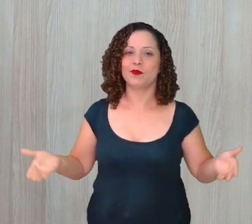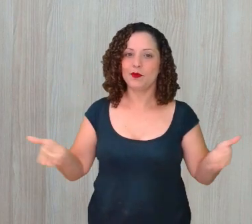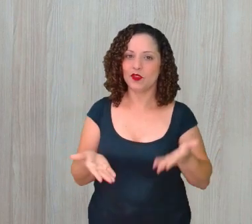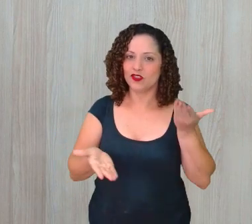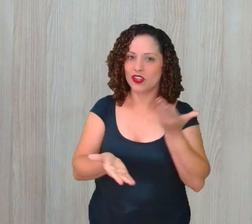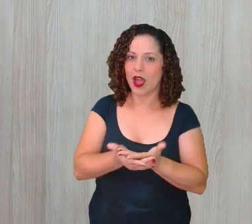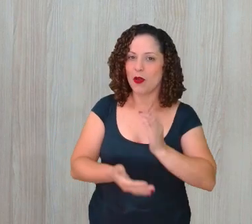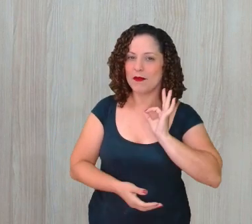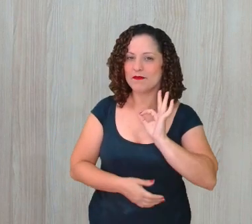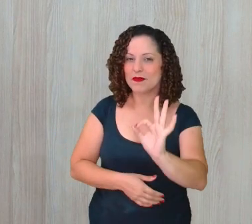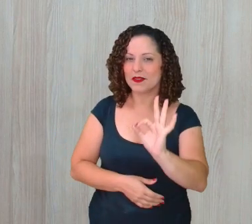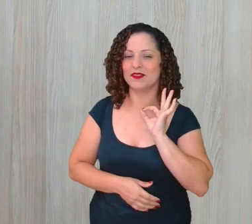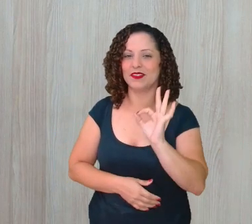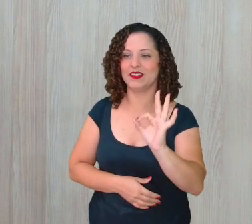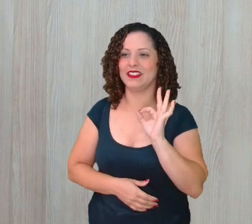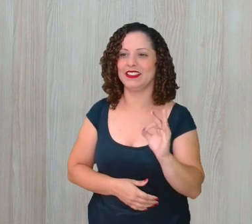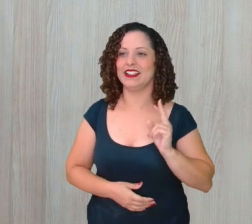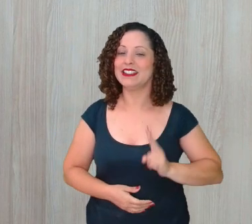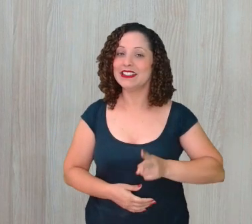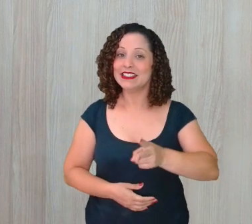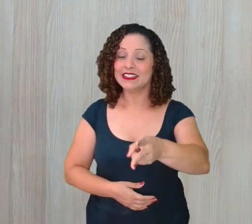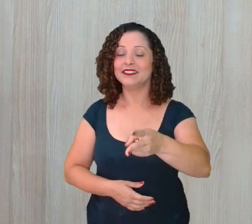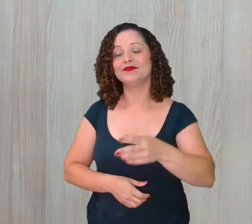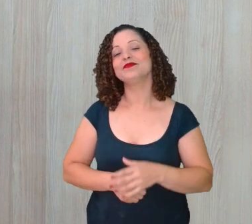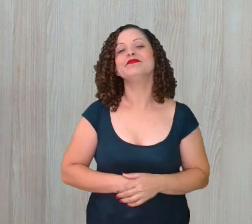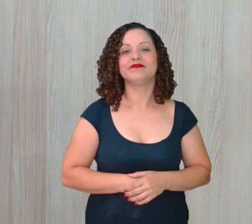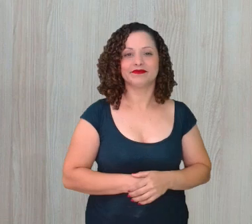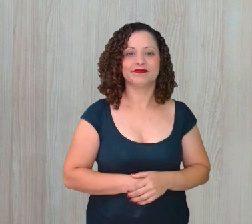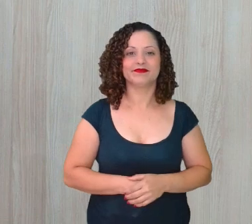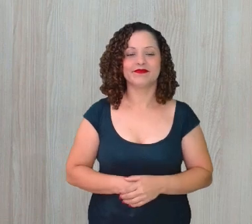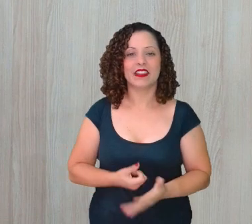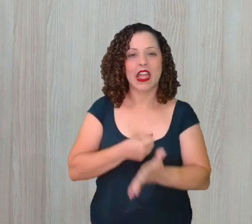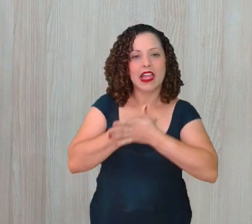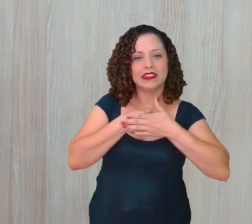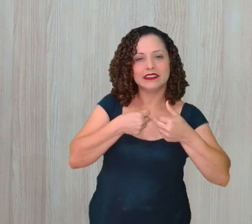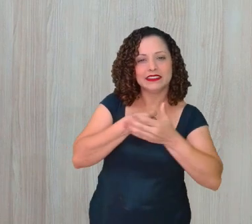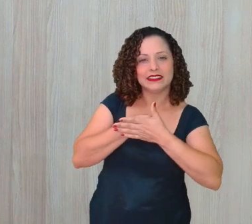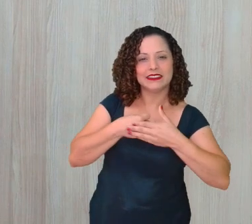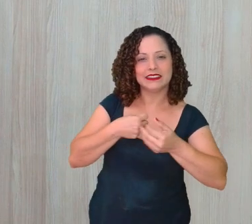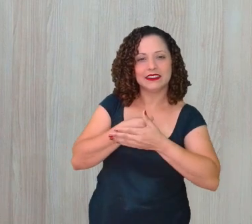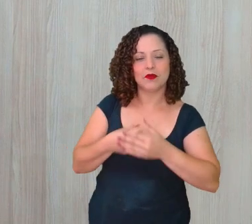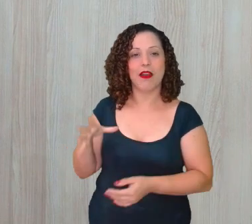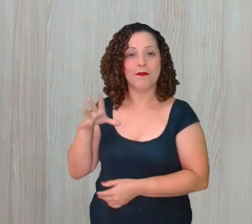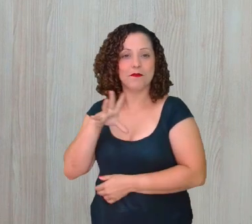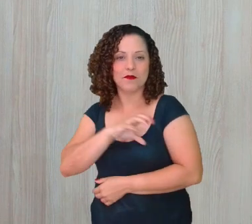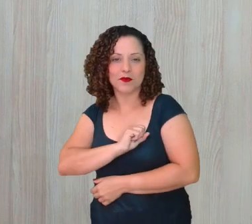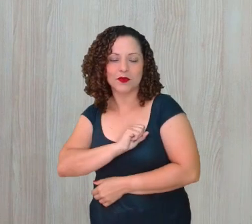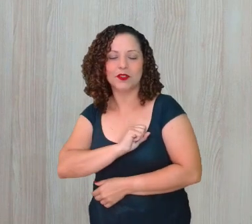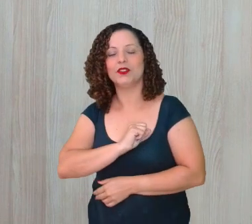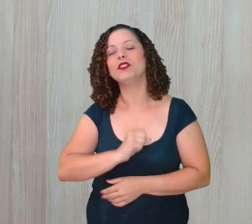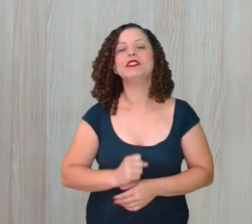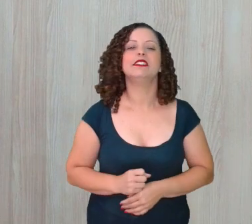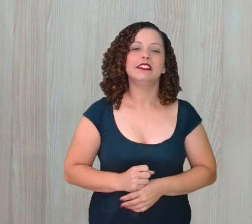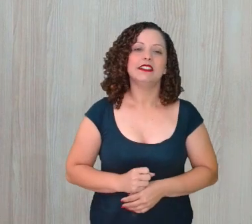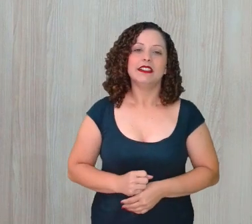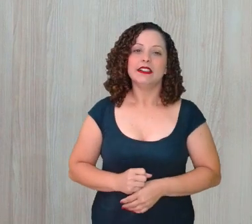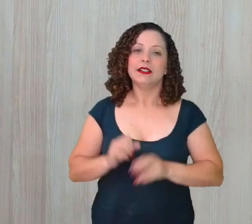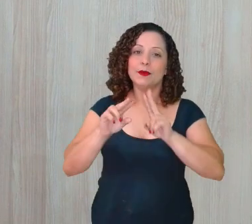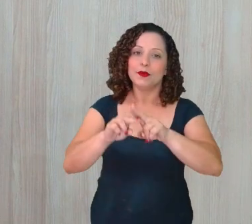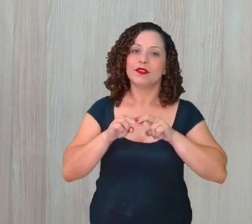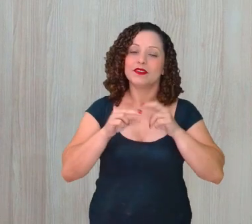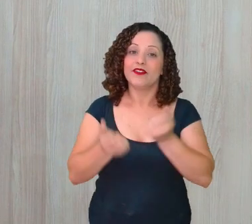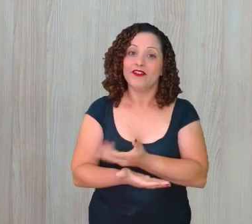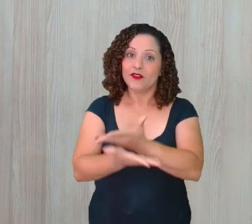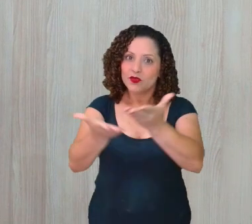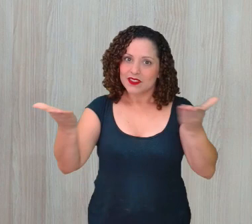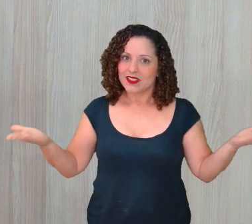Para variar, a aula é sempre uma aula massa, uma aula feita com muito carinho, não é? Com muito amor, até porque vocês